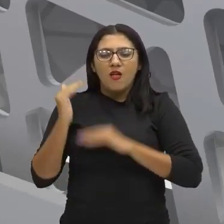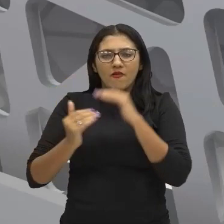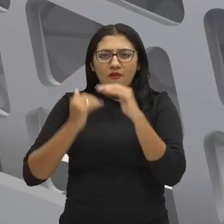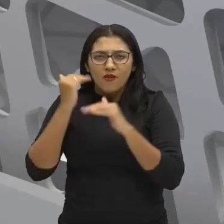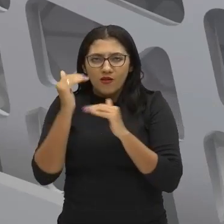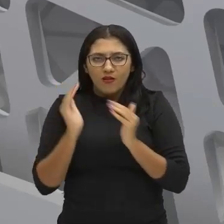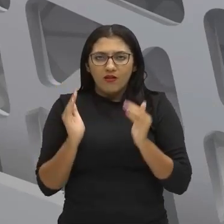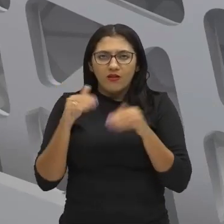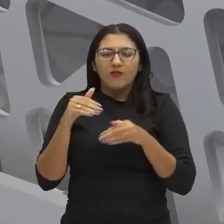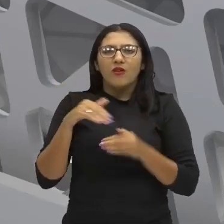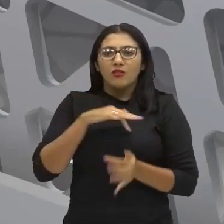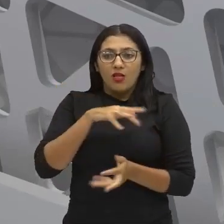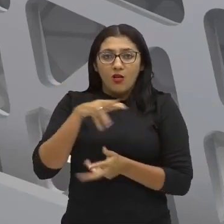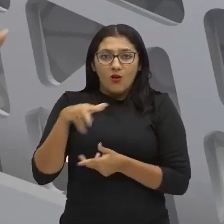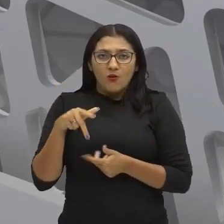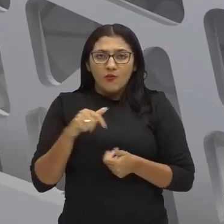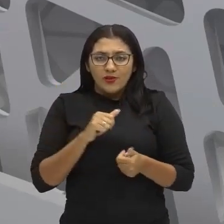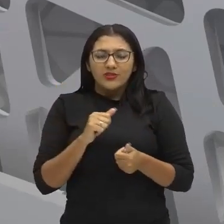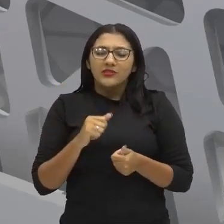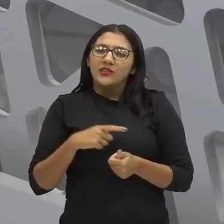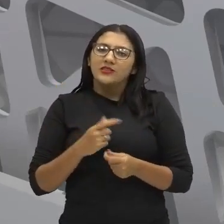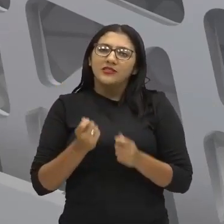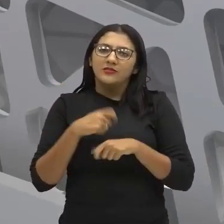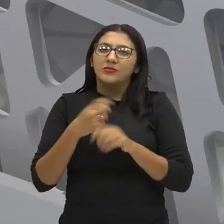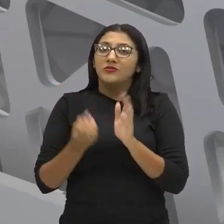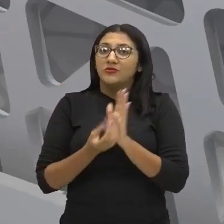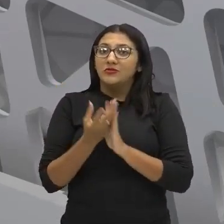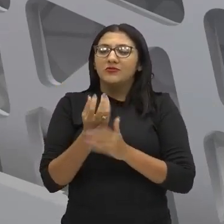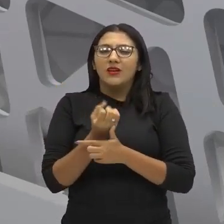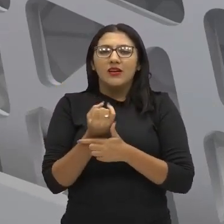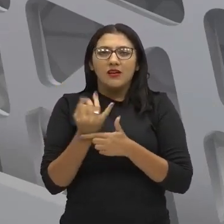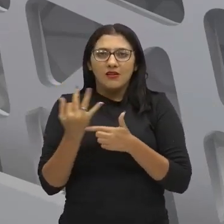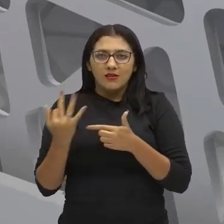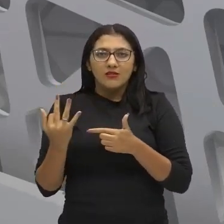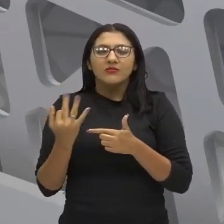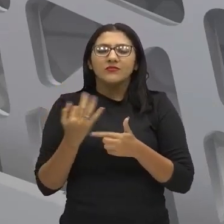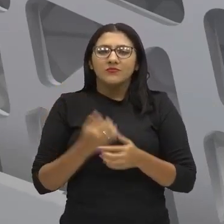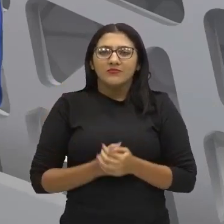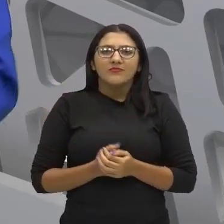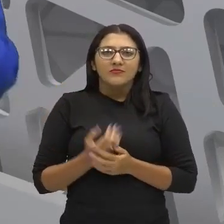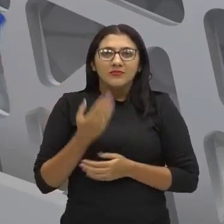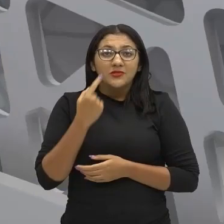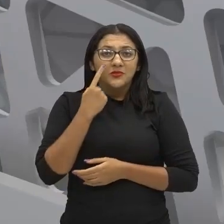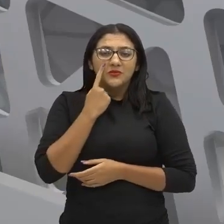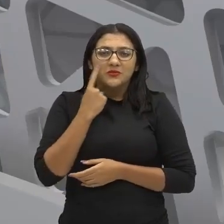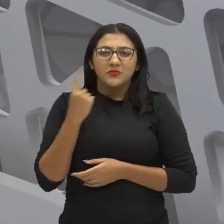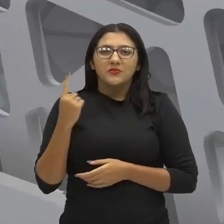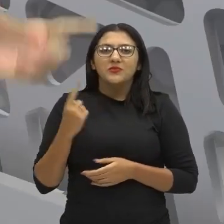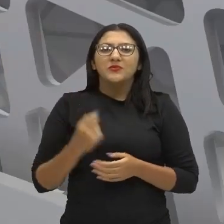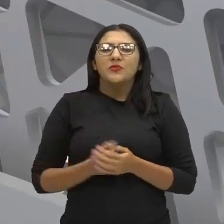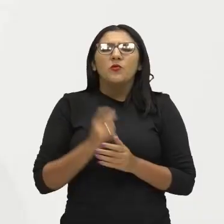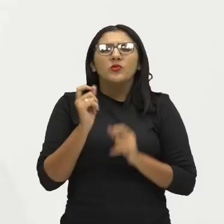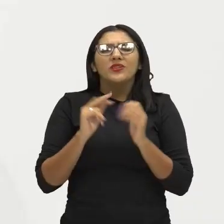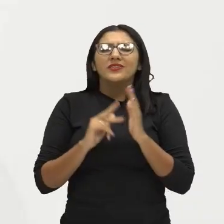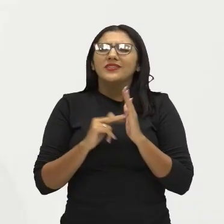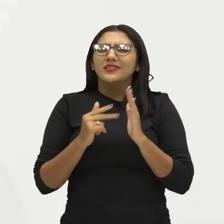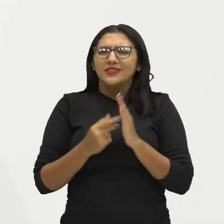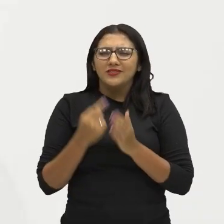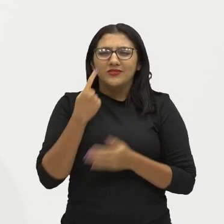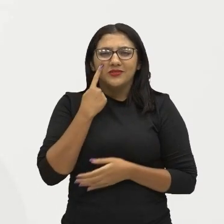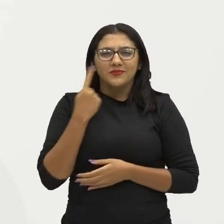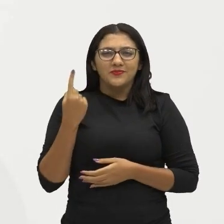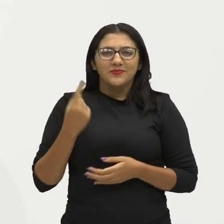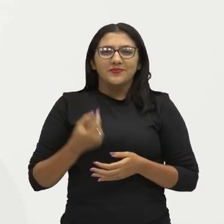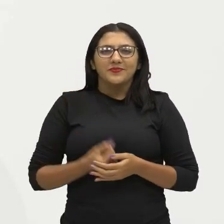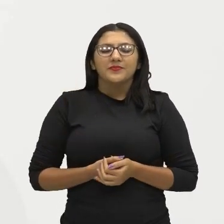dentro da humanidade que surgiu a álgebra. Então, me segue na aula. E o que é a álgebra? Olha